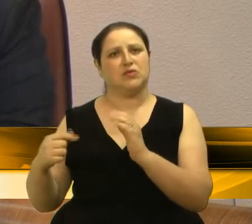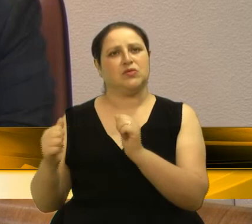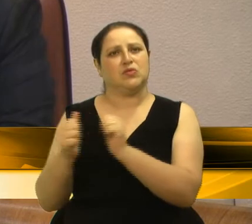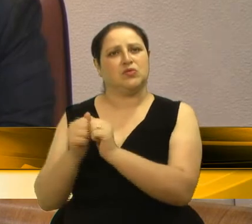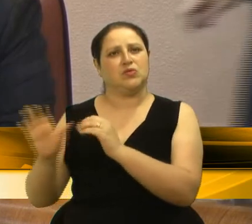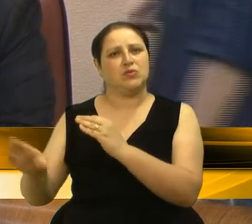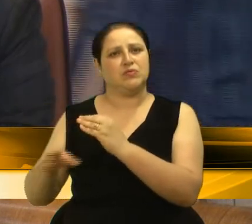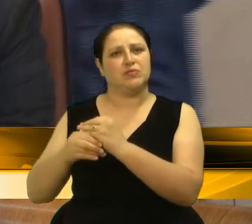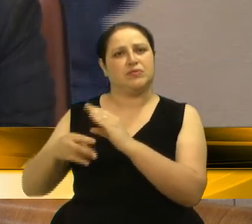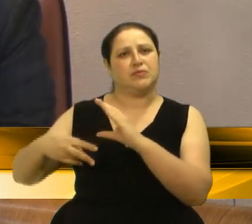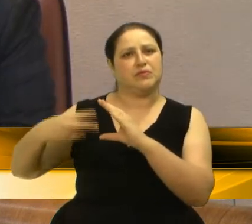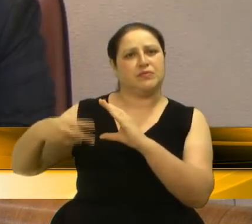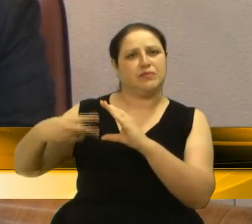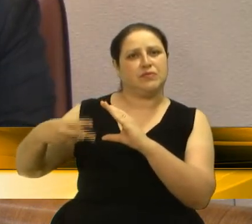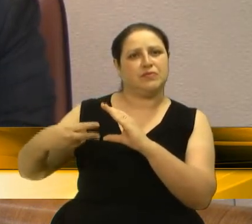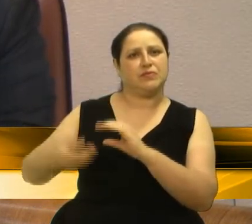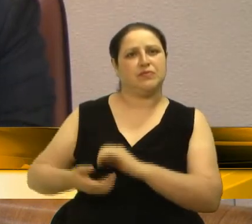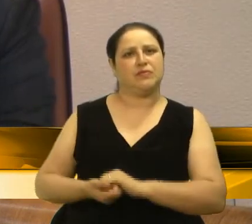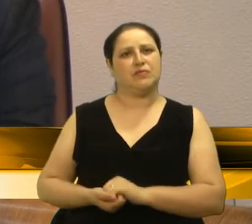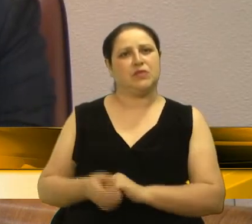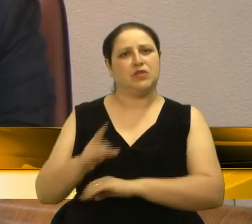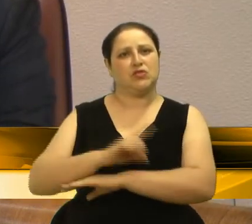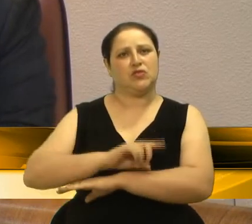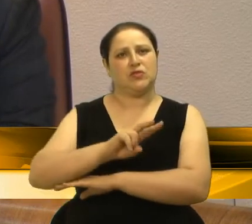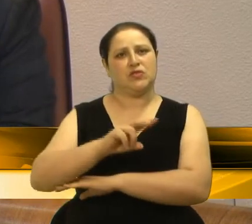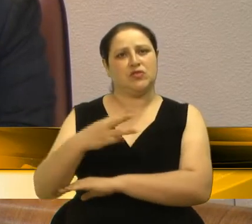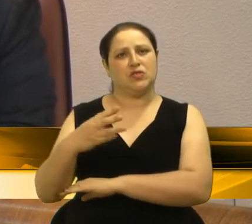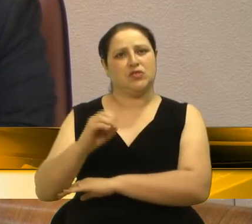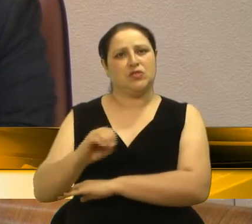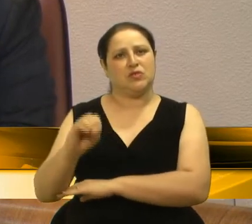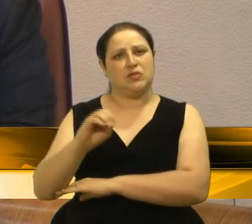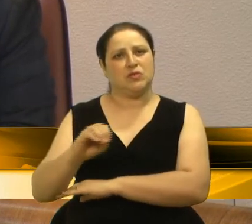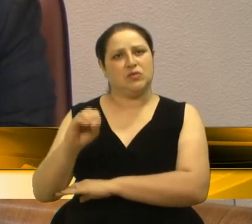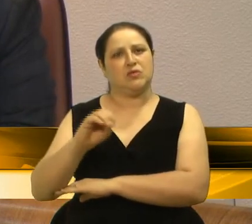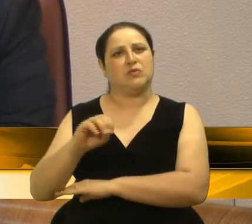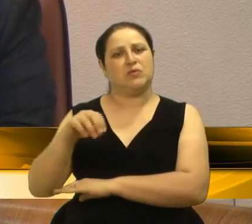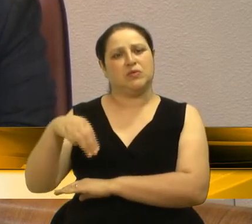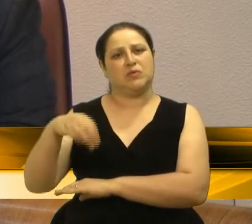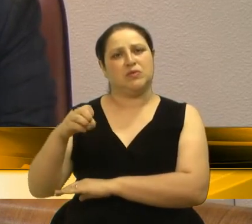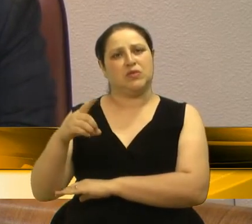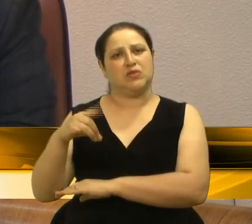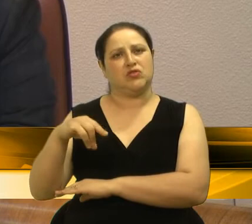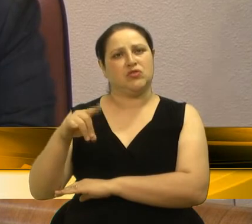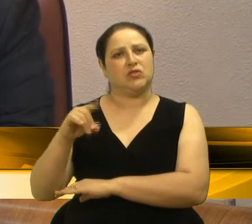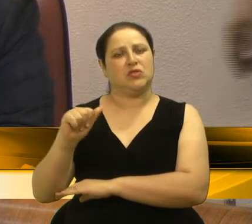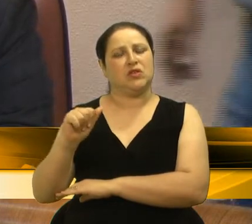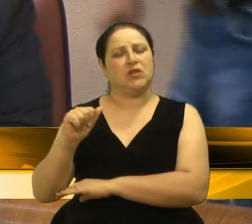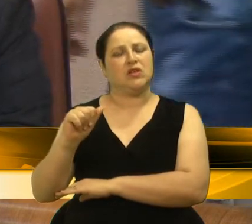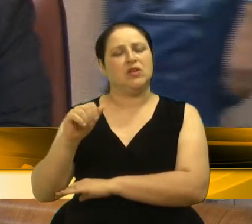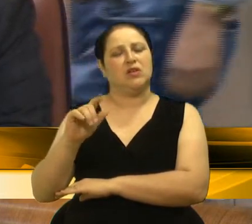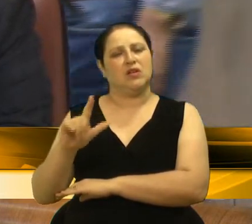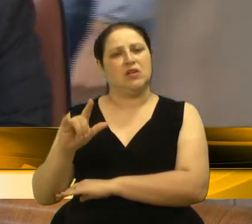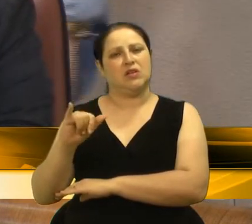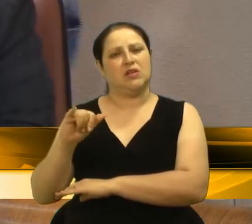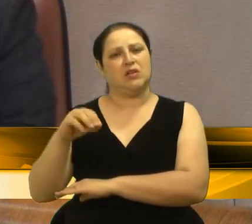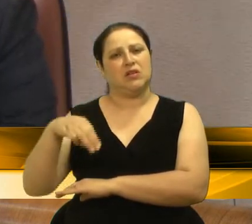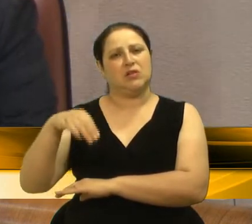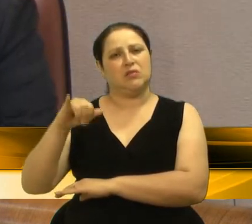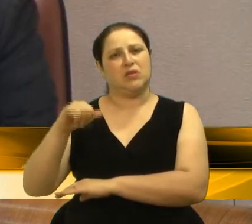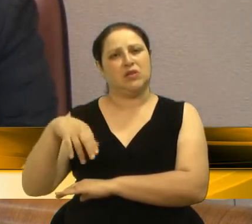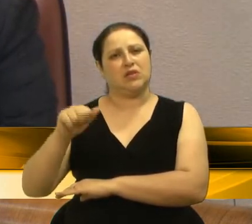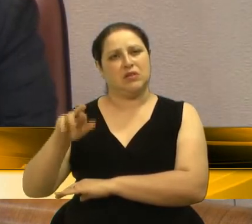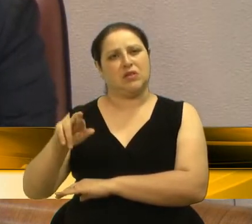Câmara Municipal. No dia 23 de outubro, a medida liminar requerida foi deferida em decisão assim vazada.